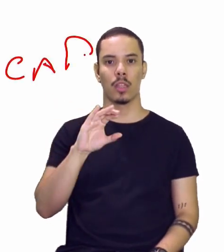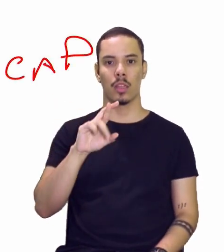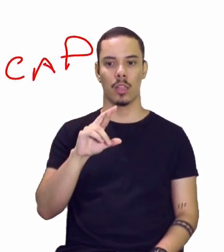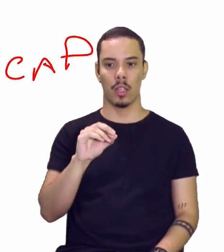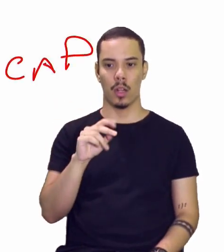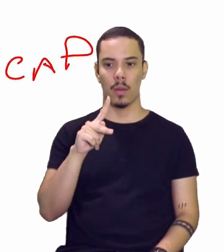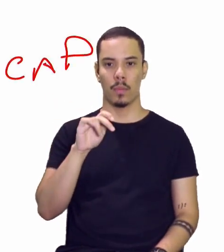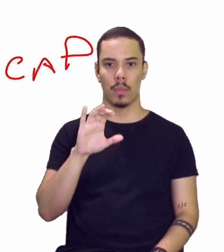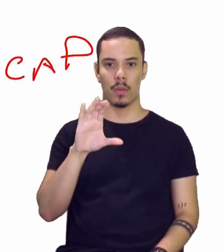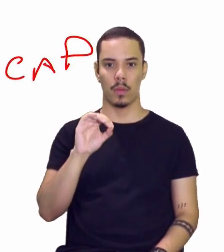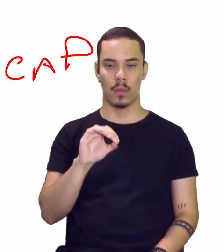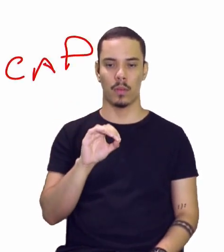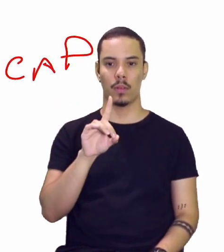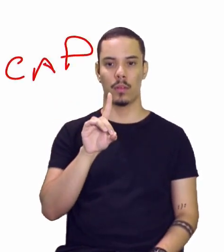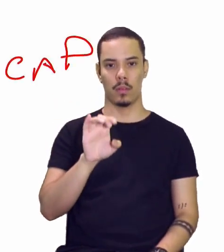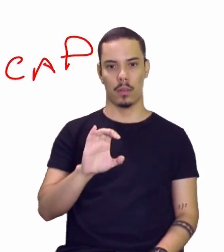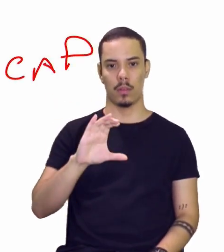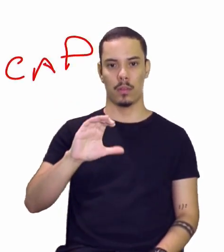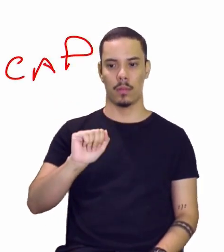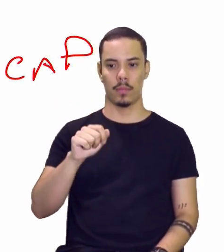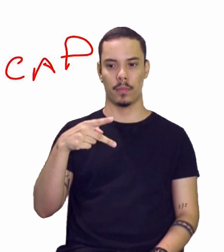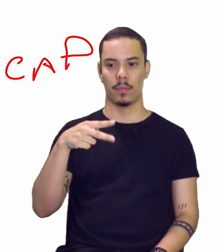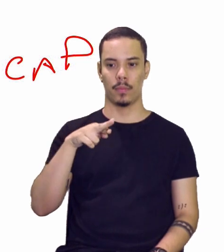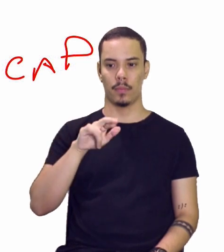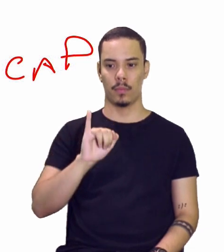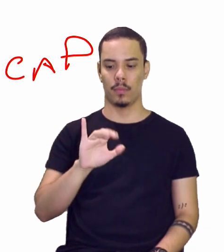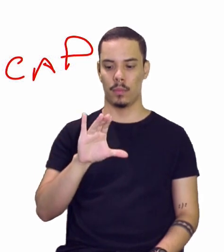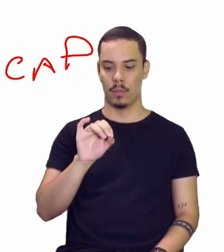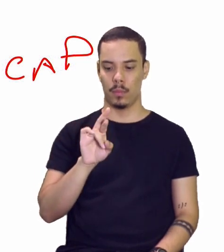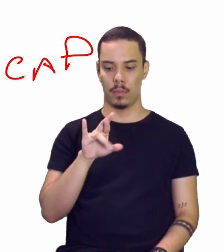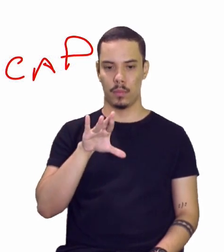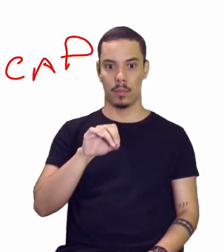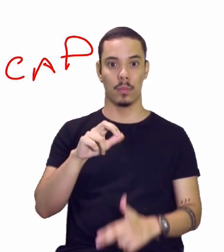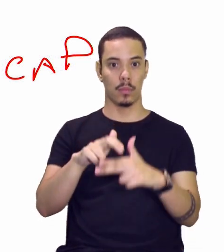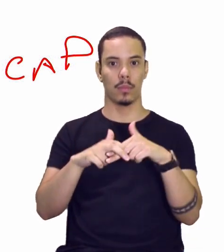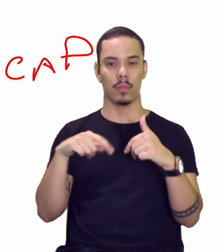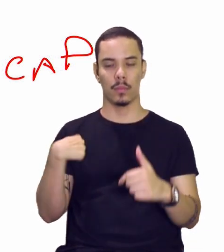Capricórnio. Portanto, nós estamos totalmente na zona